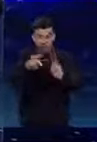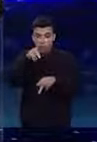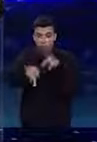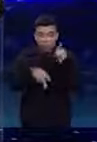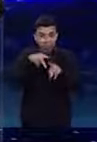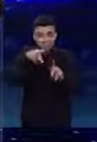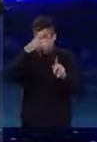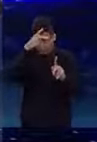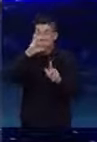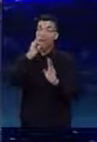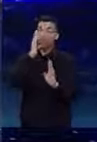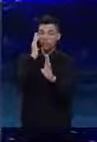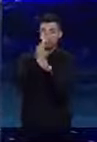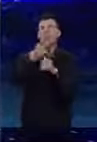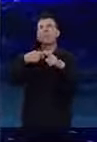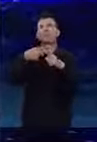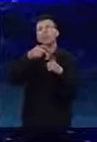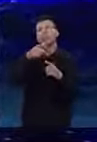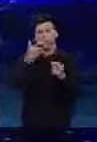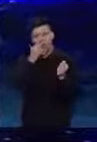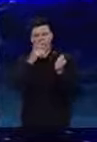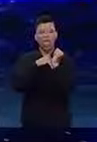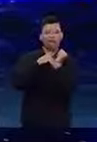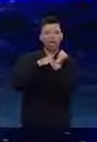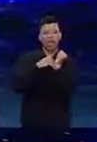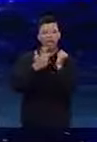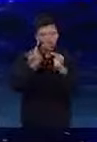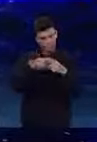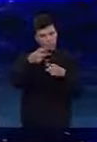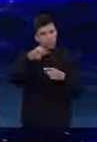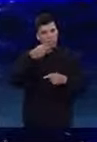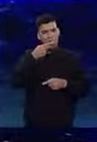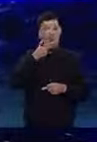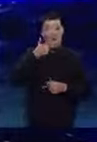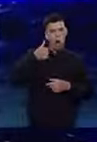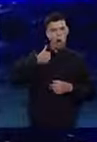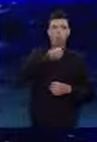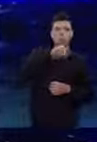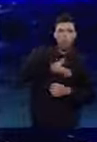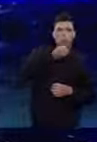coisa. Afinal de contas, se é bom, não precisa esconder.